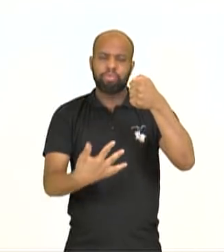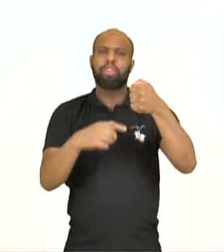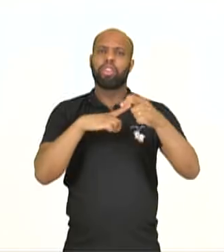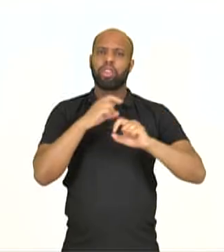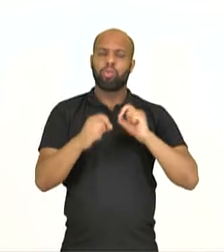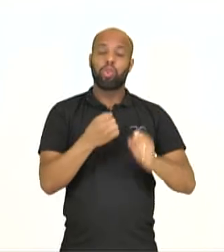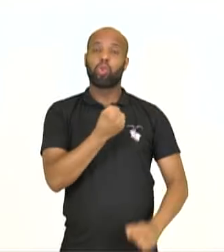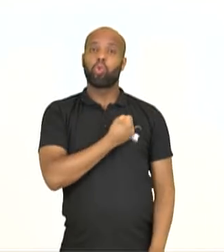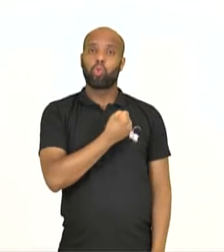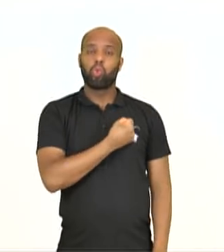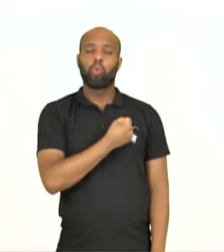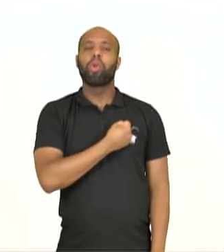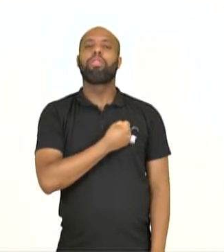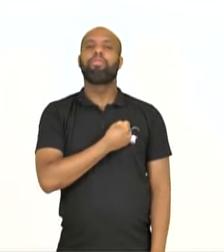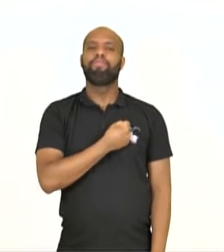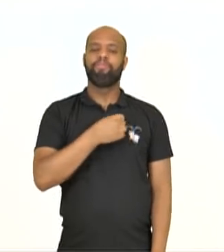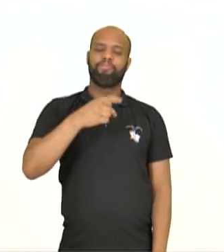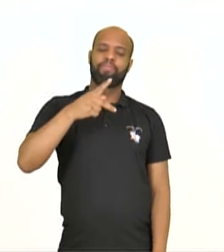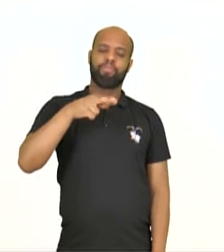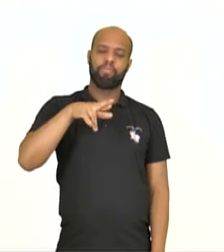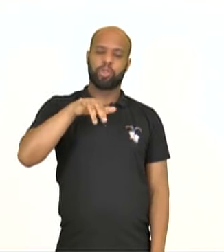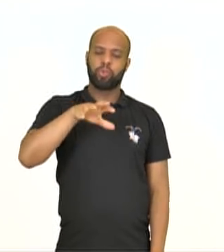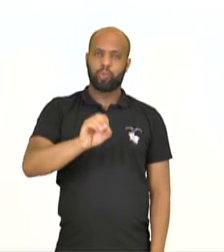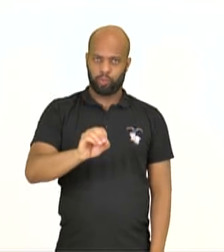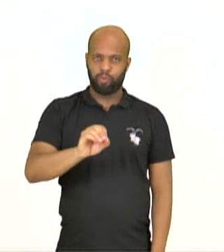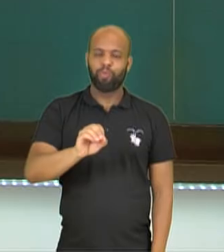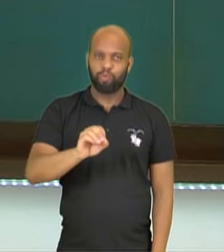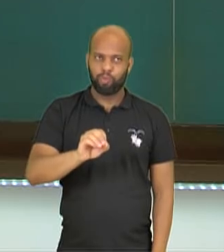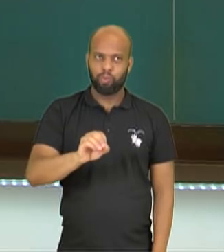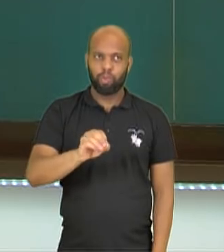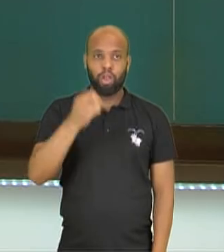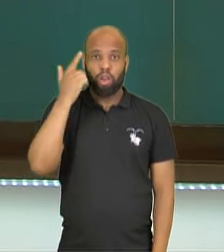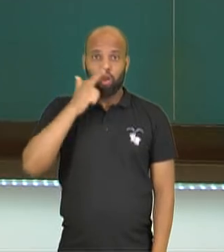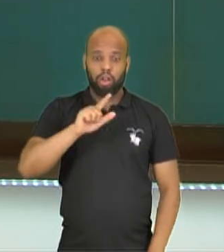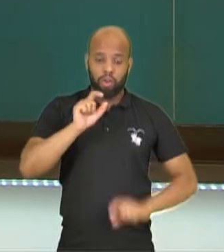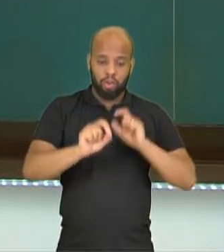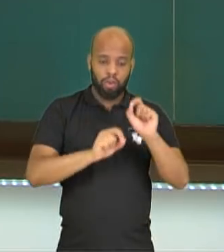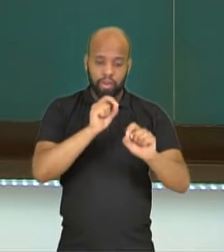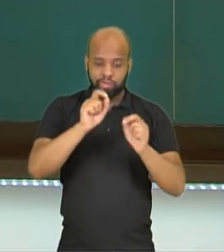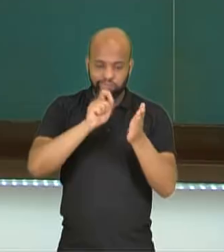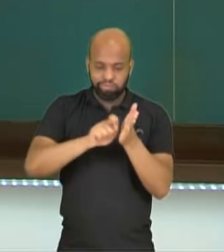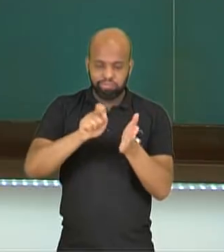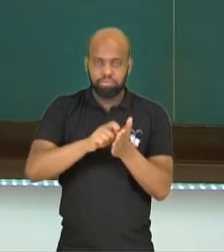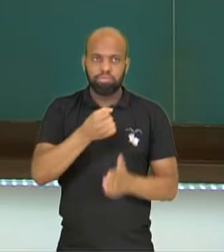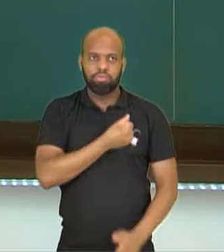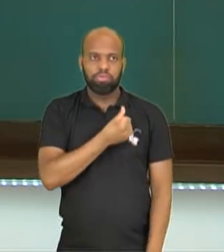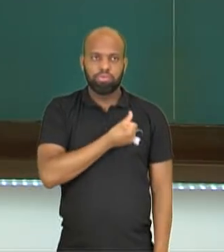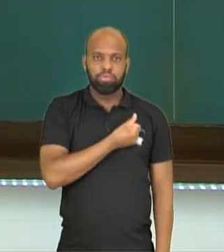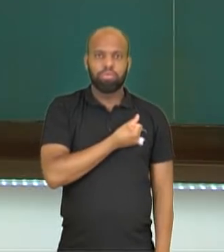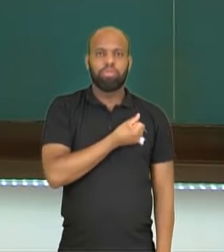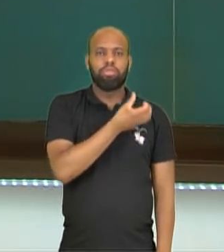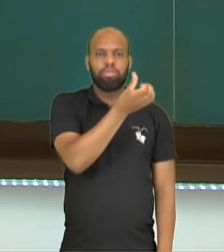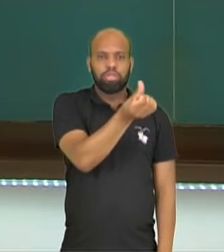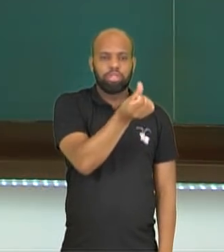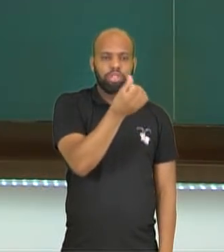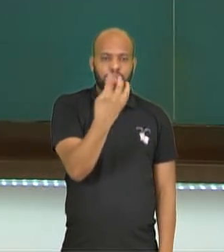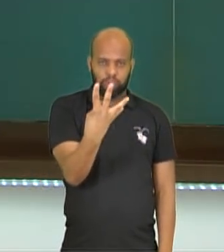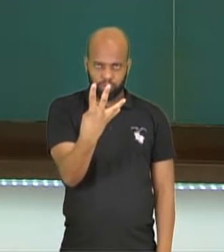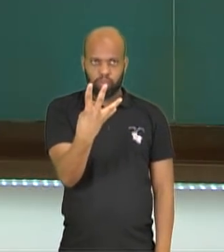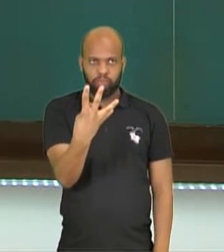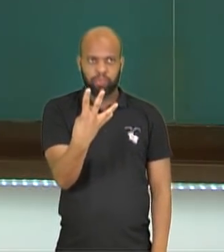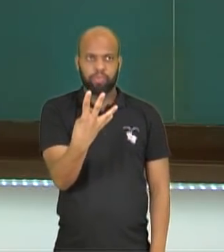primos. E você consegue tirar daí, da raiz, e escrever o número 64, que no caso aqui seria a